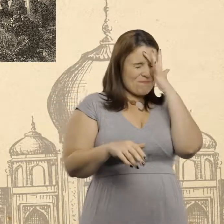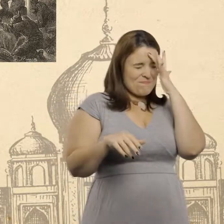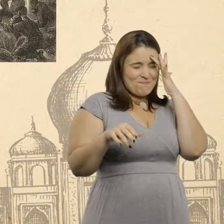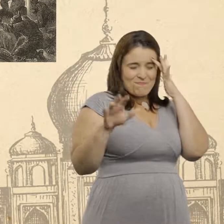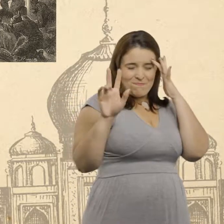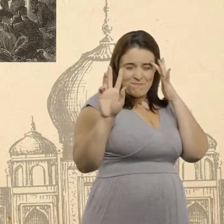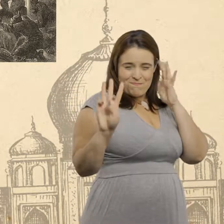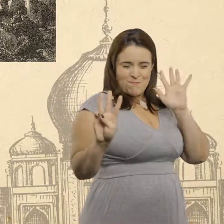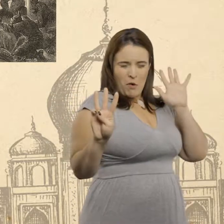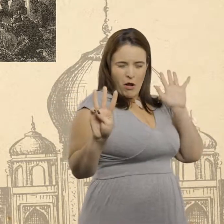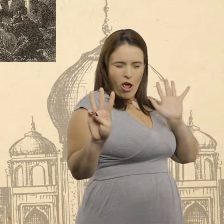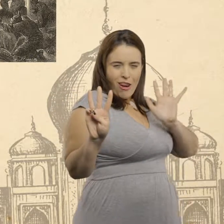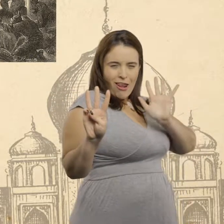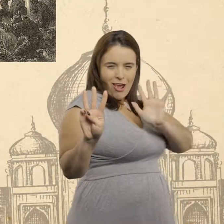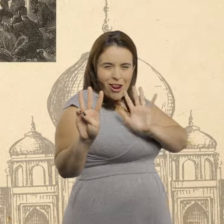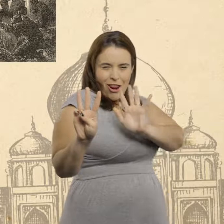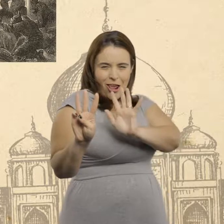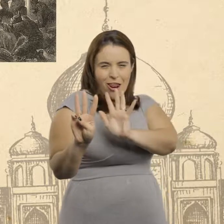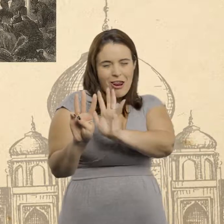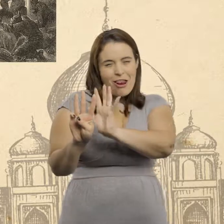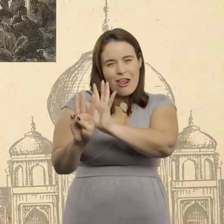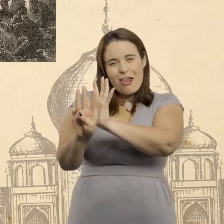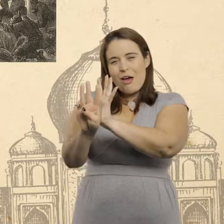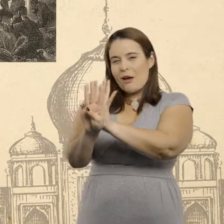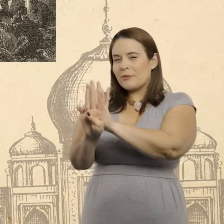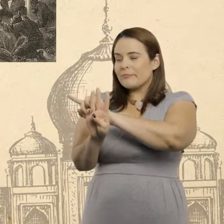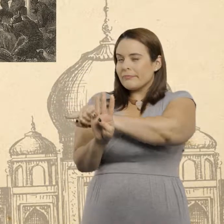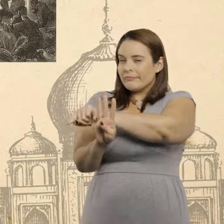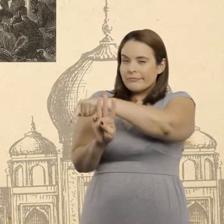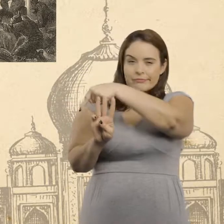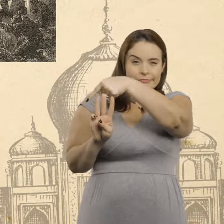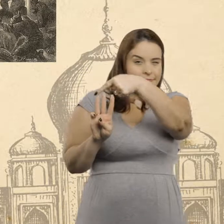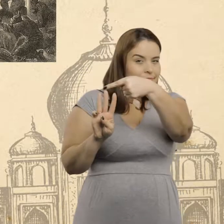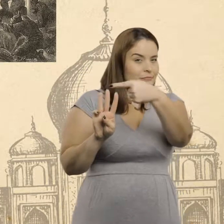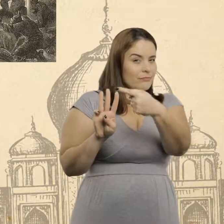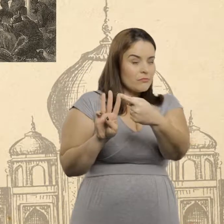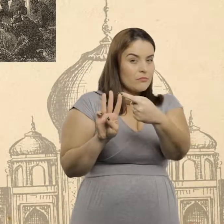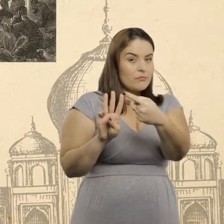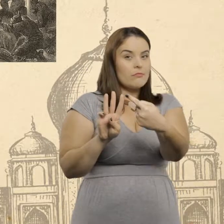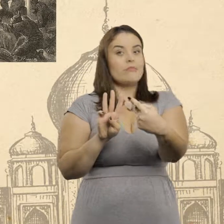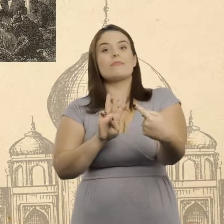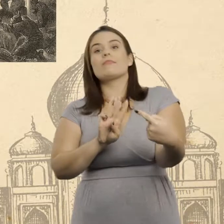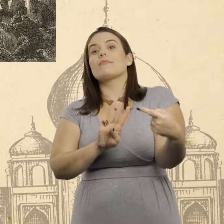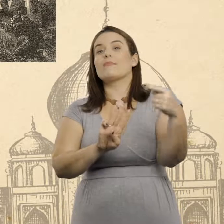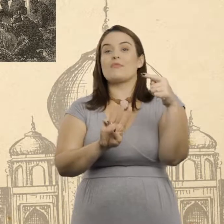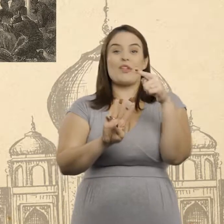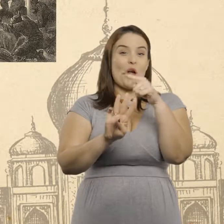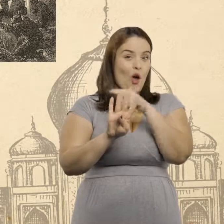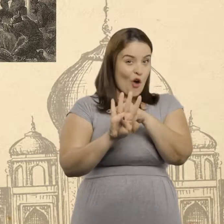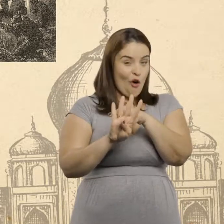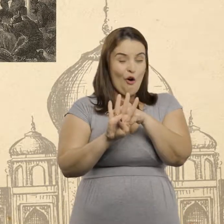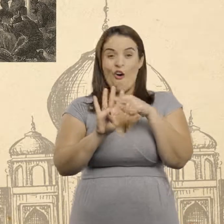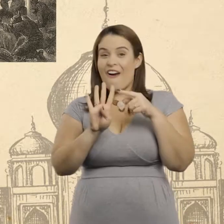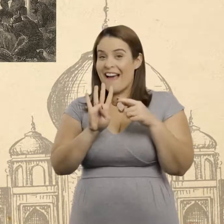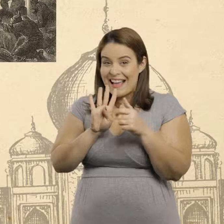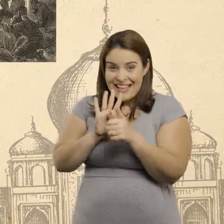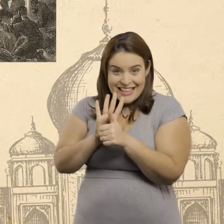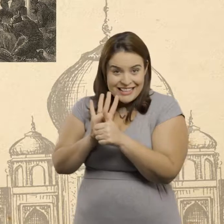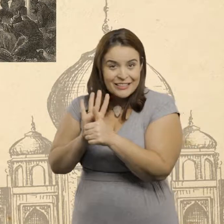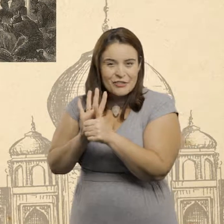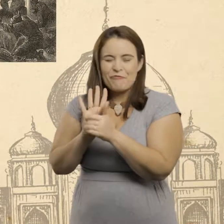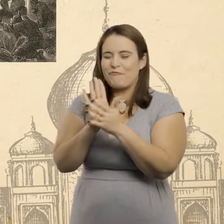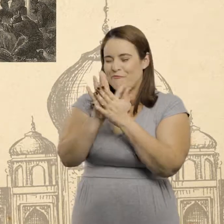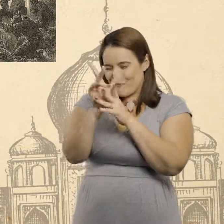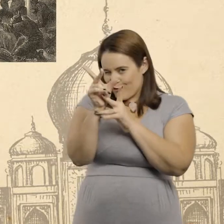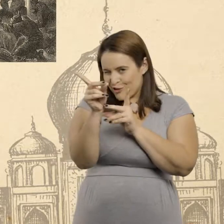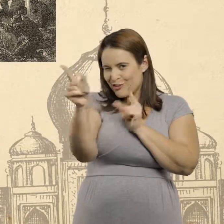saíram correndo atrás do grupo que raptou a mulher. Mas Phileas Fogg, Passepartout, Sir Francis Cromarty e o